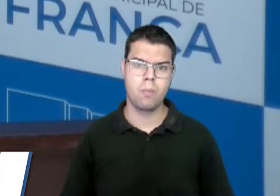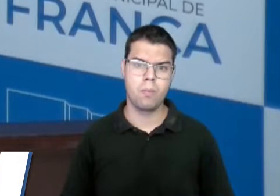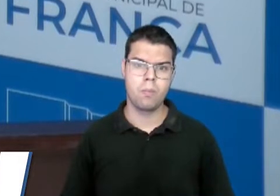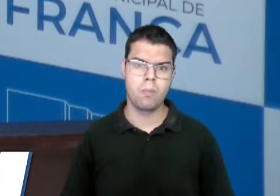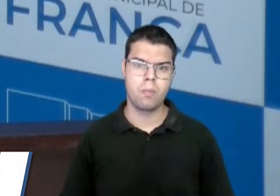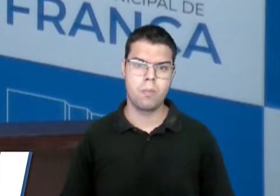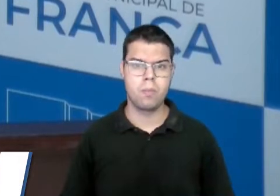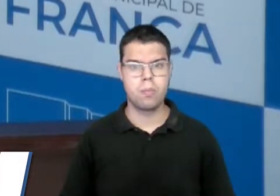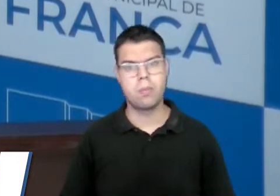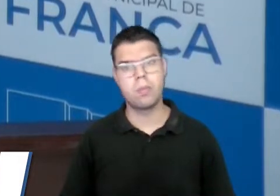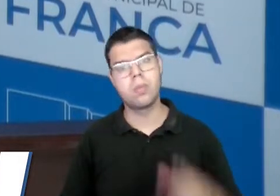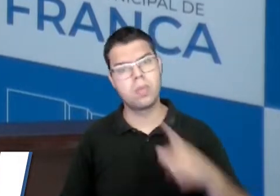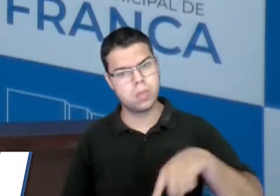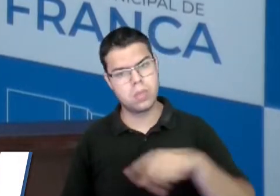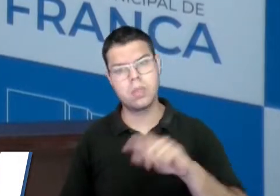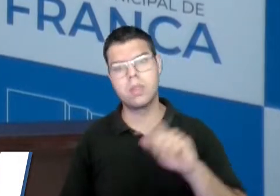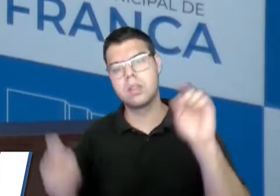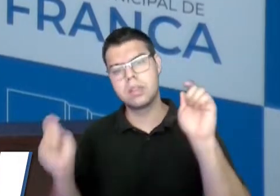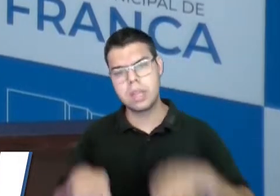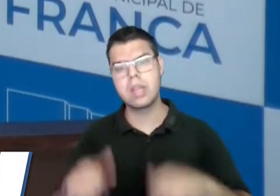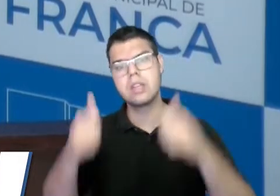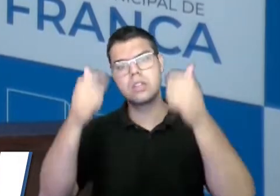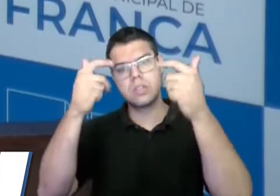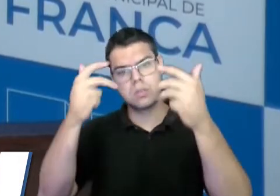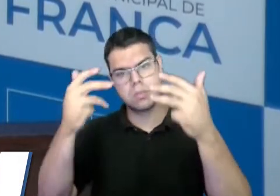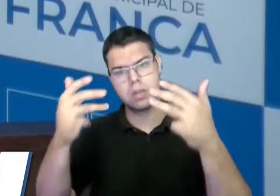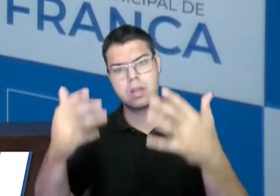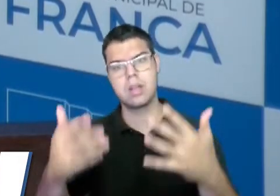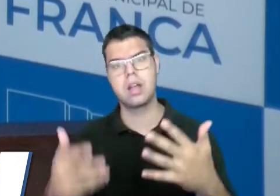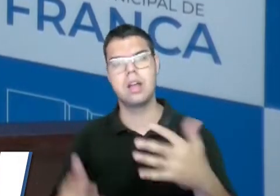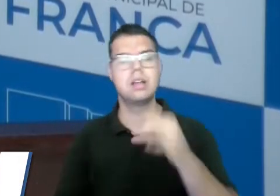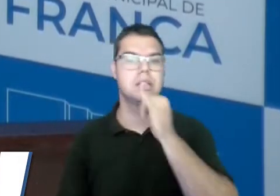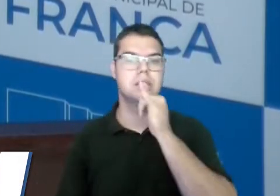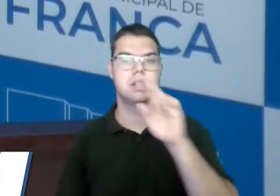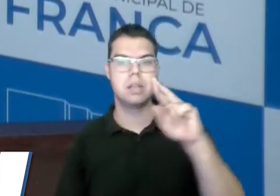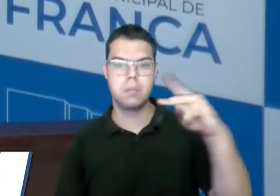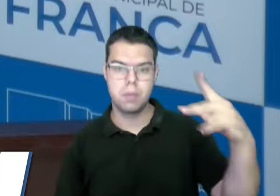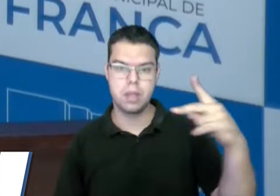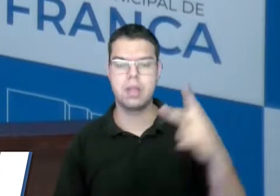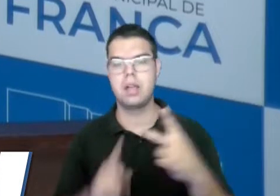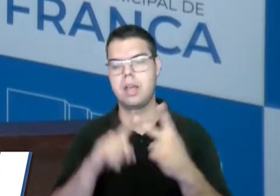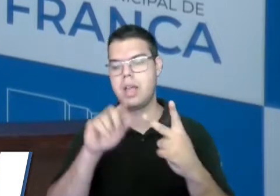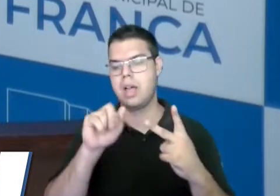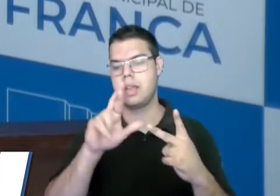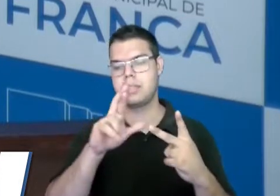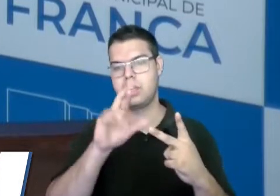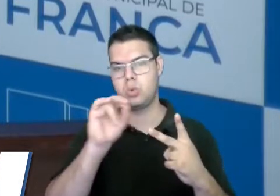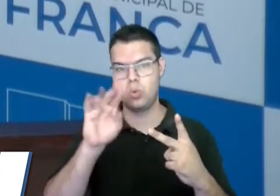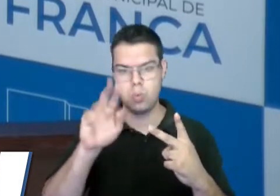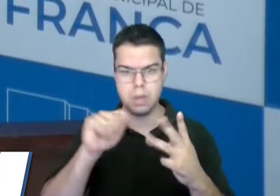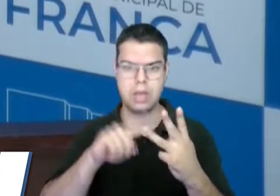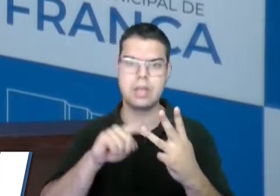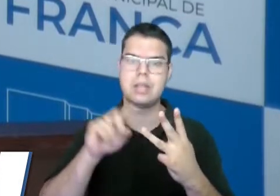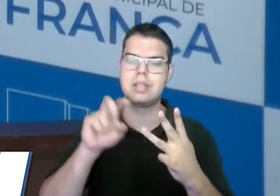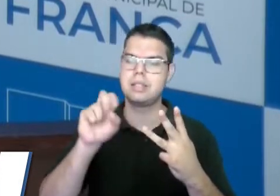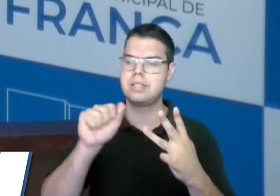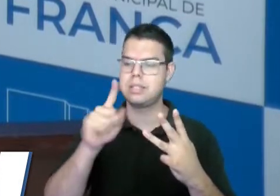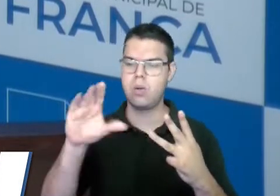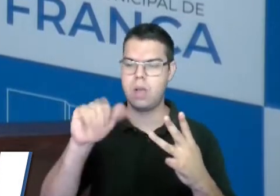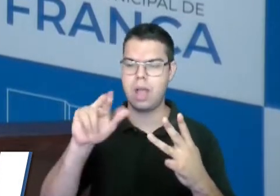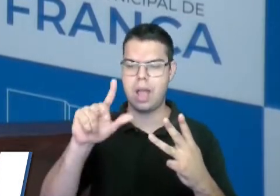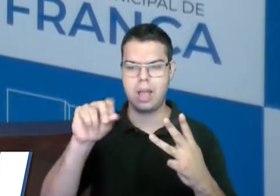podemos aqui citar Ribeirão Preto, Araçatuba, São Carlos, Presidente Prudente, todas com hospitais